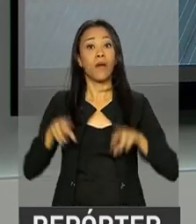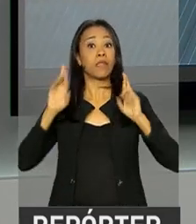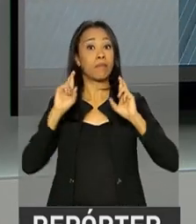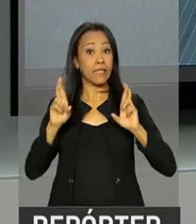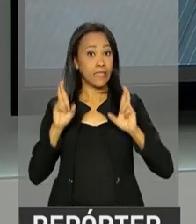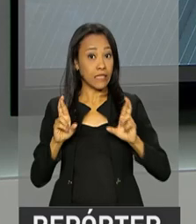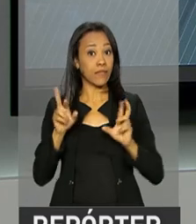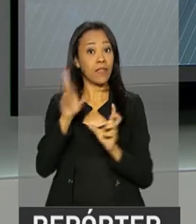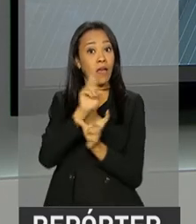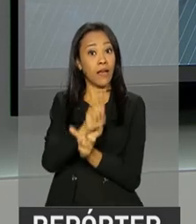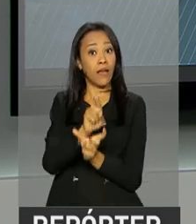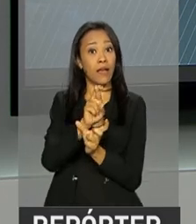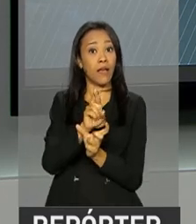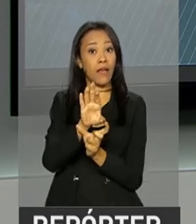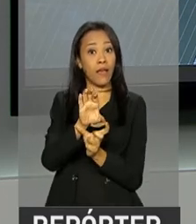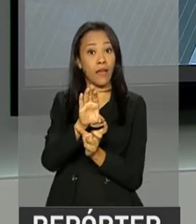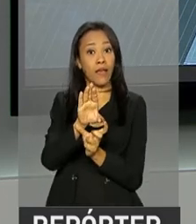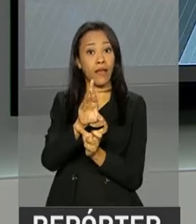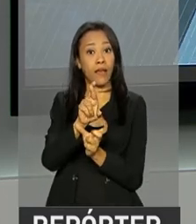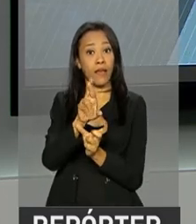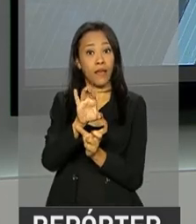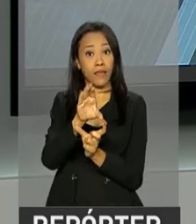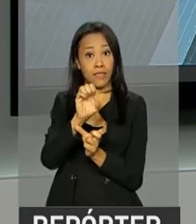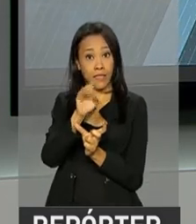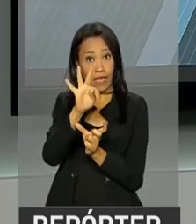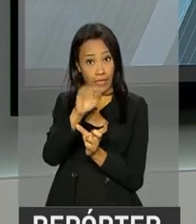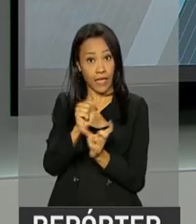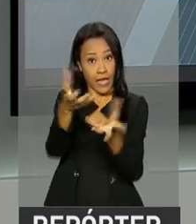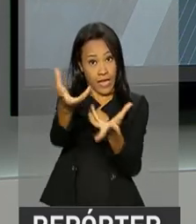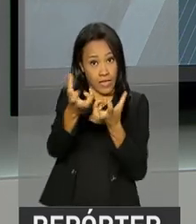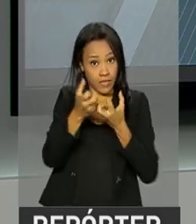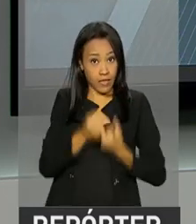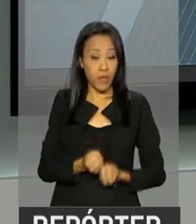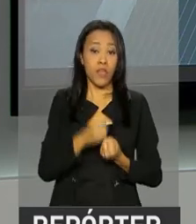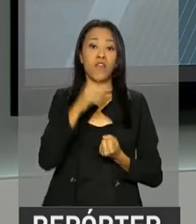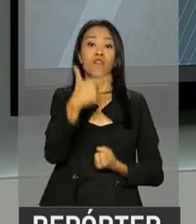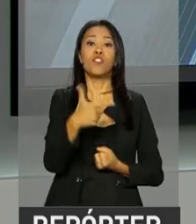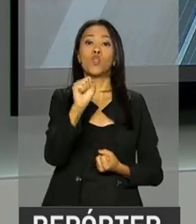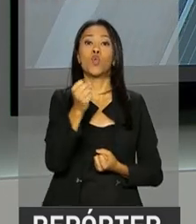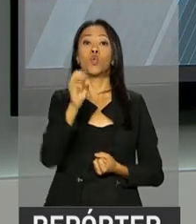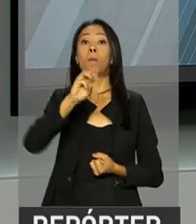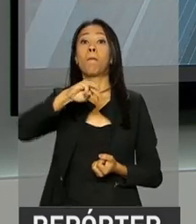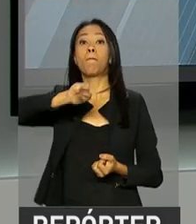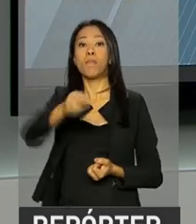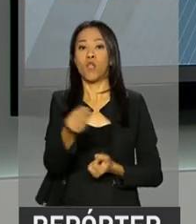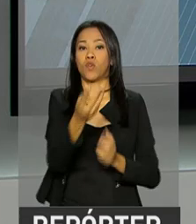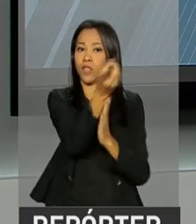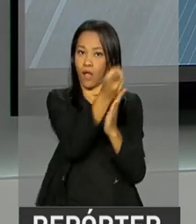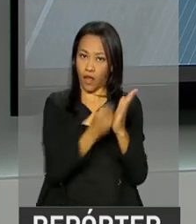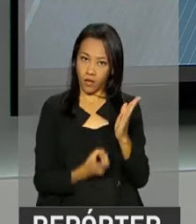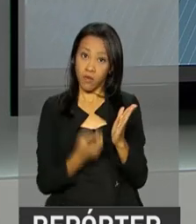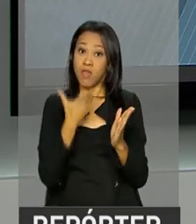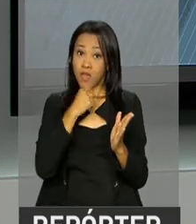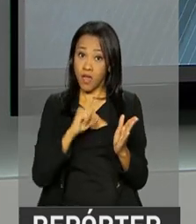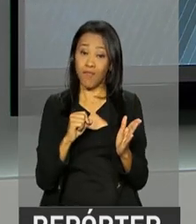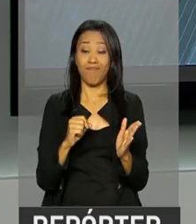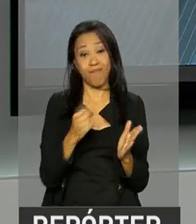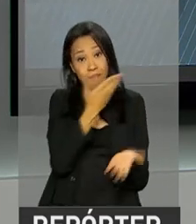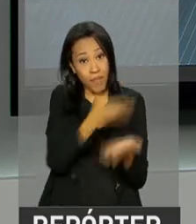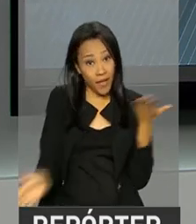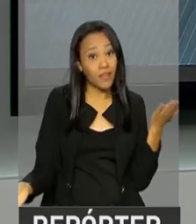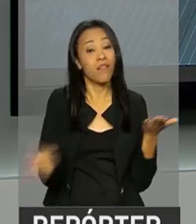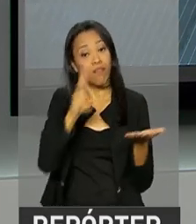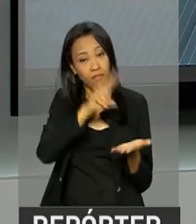Federal é receber mais de 28 milhões de declarações quem perder o prazo está sujeito ao pagamento de multa